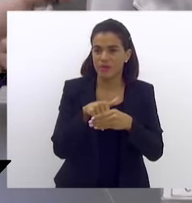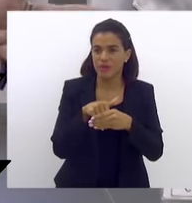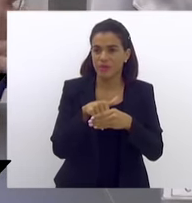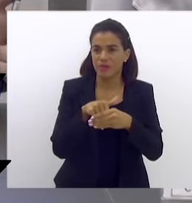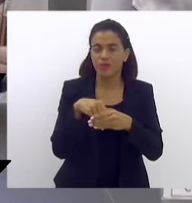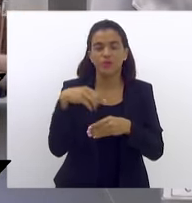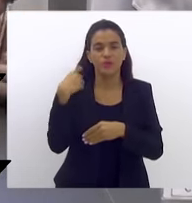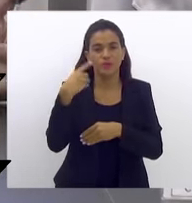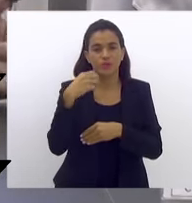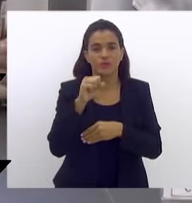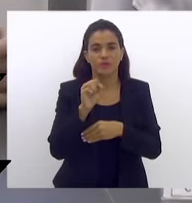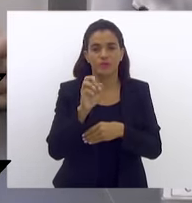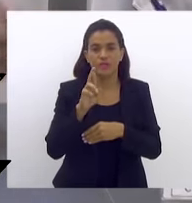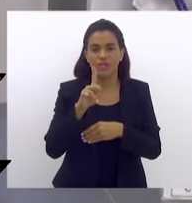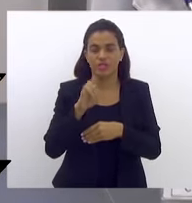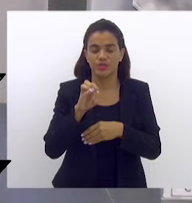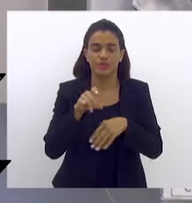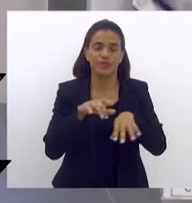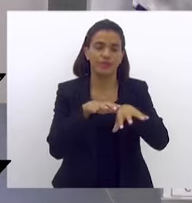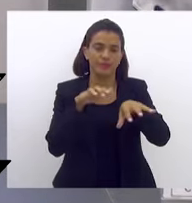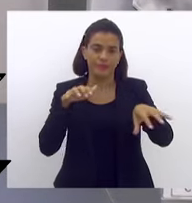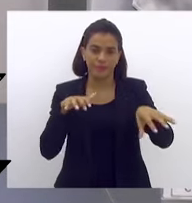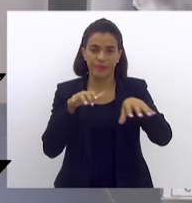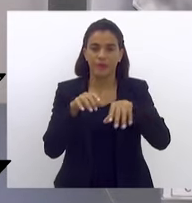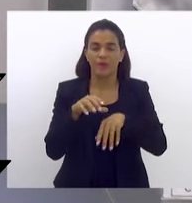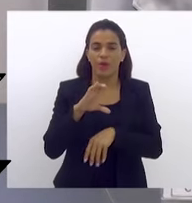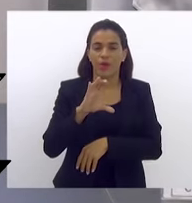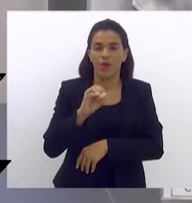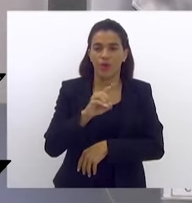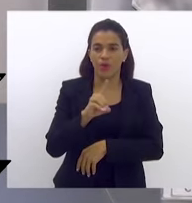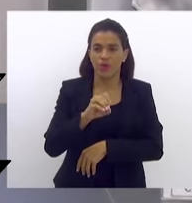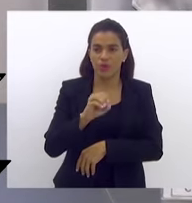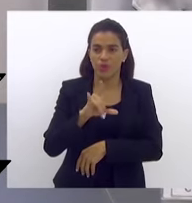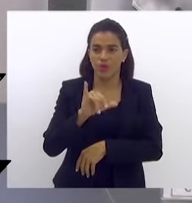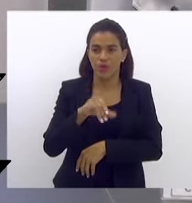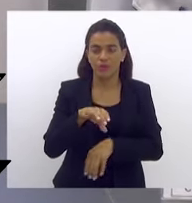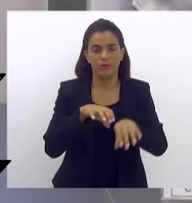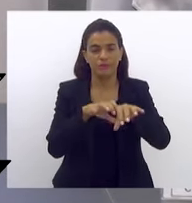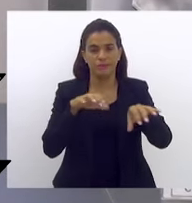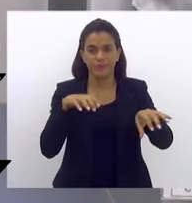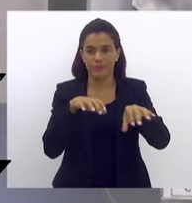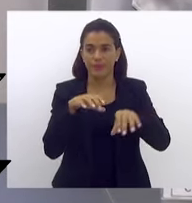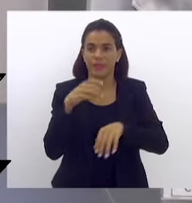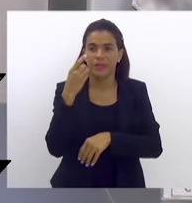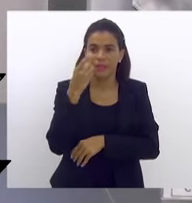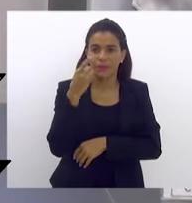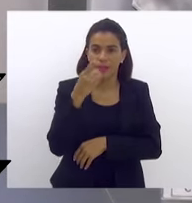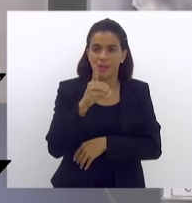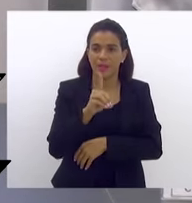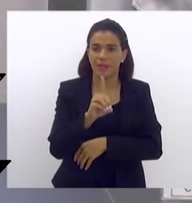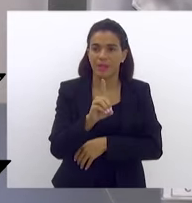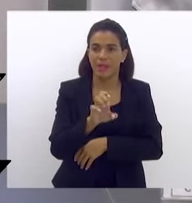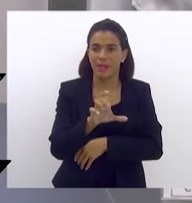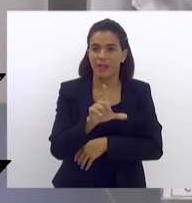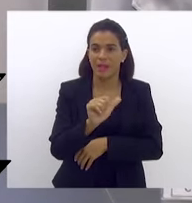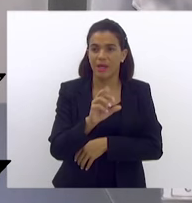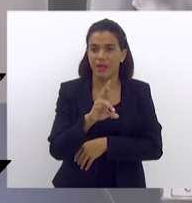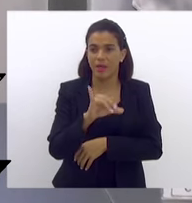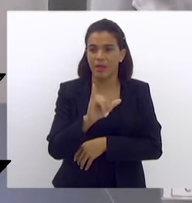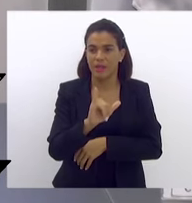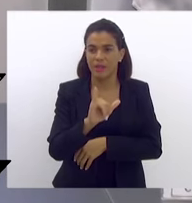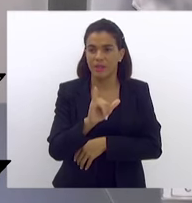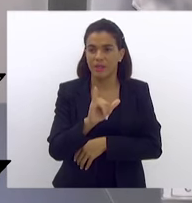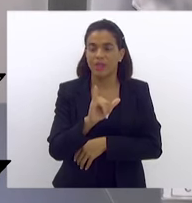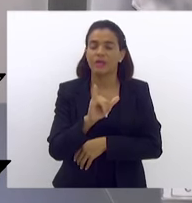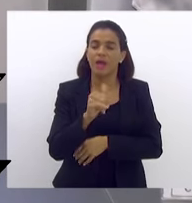Dr Serginho apresentou o voto em divergência Deputado cozolino acanha divergência Deputado delaroli acompanha o relator